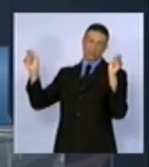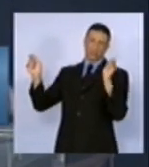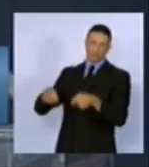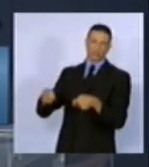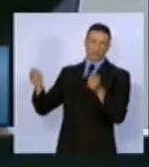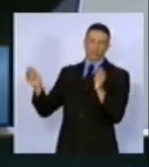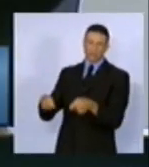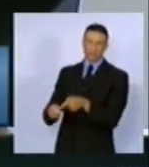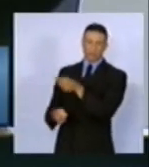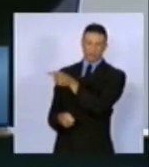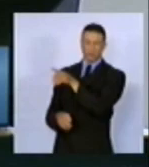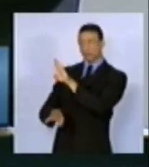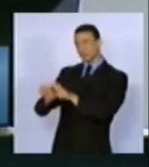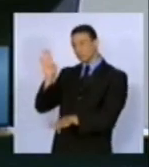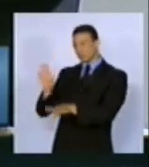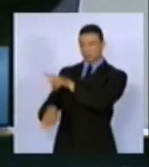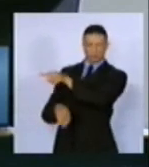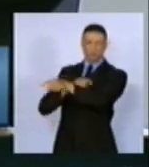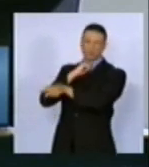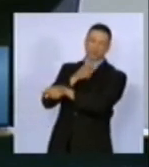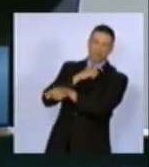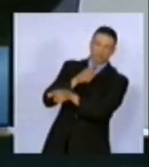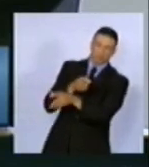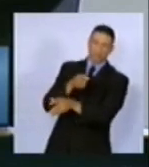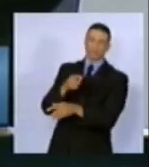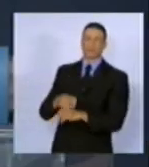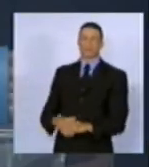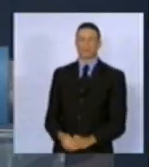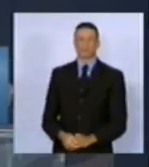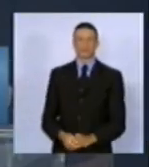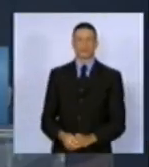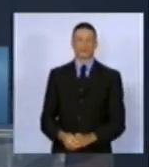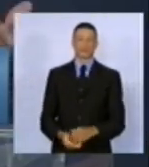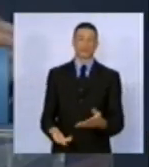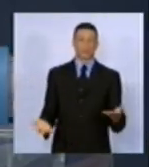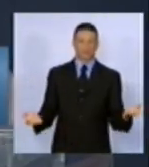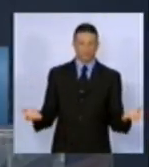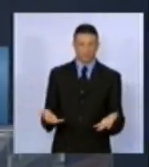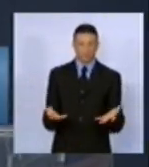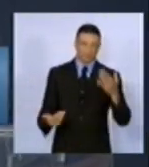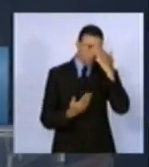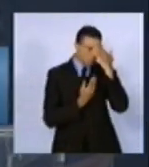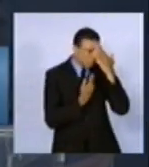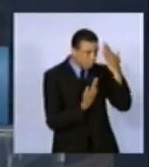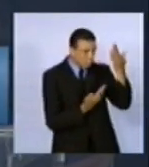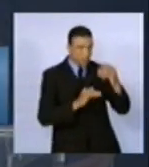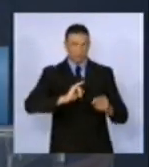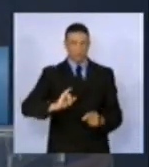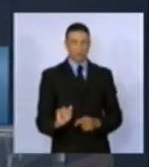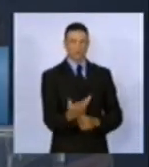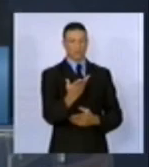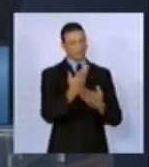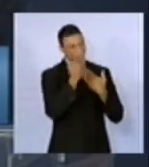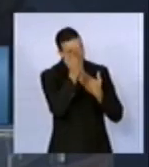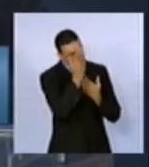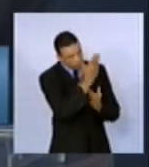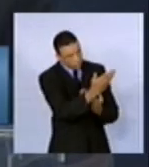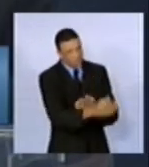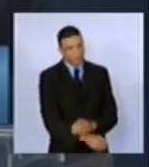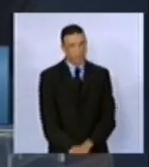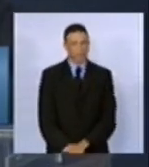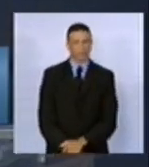é também algumas delas seria inviável Tá bom eu só queria agradecer a oportunidade muita